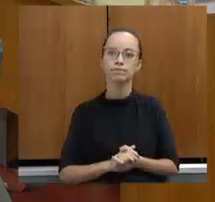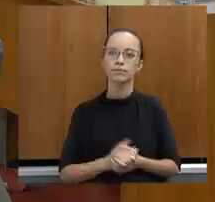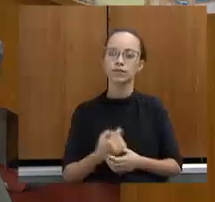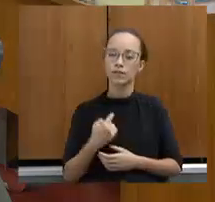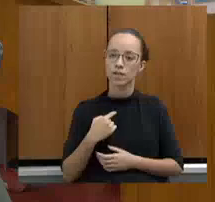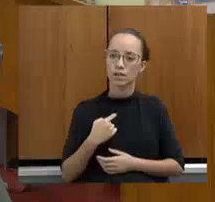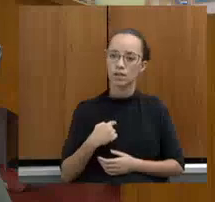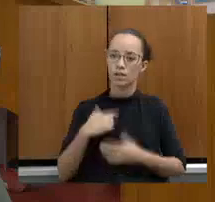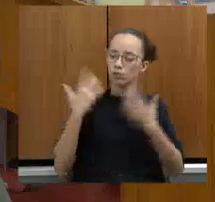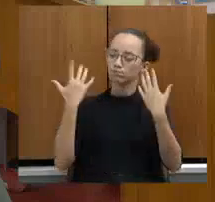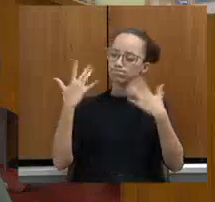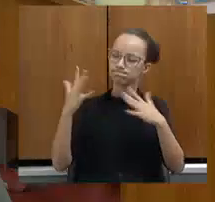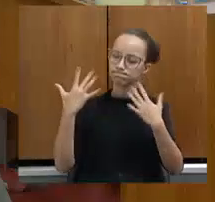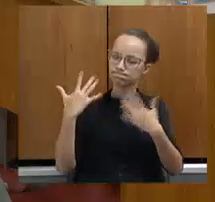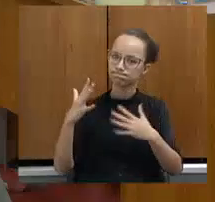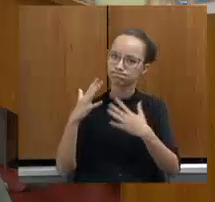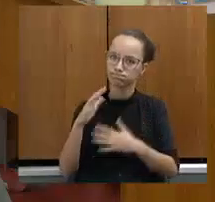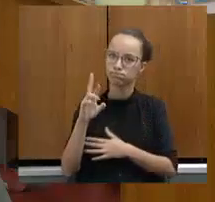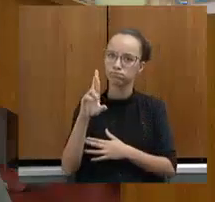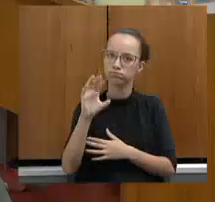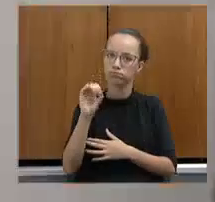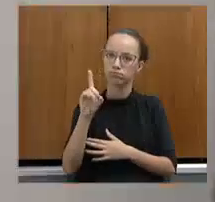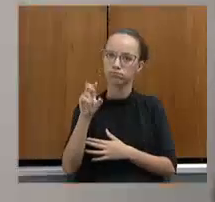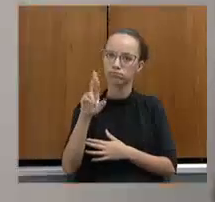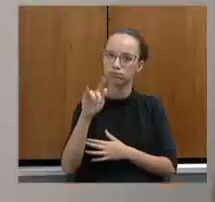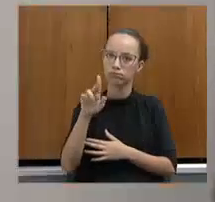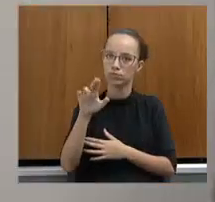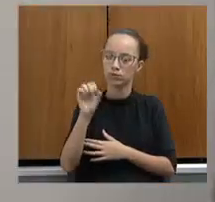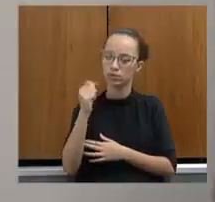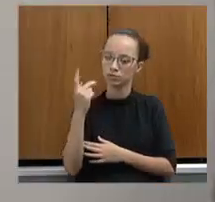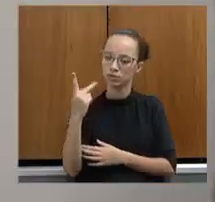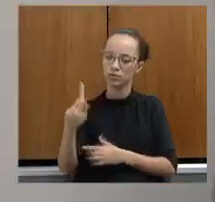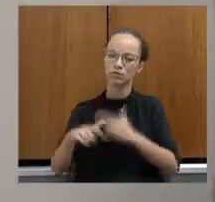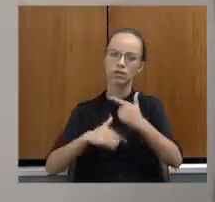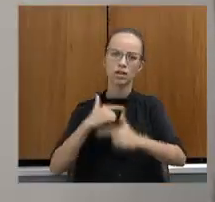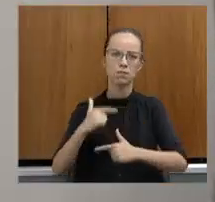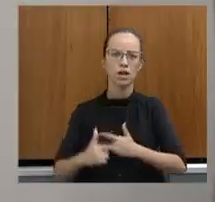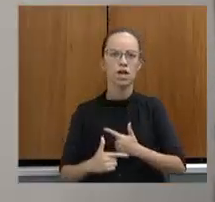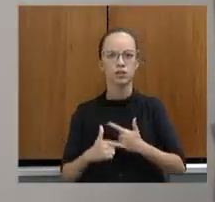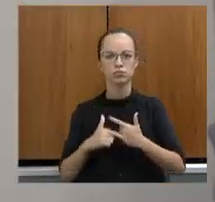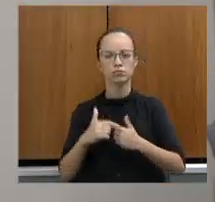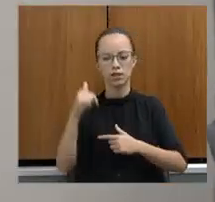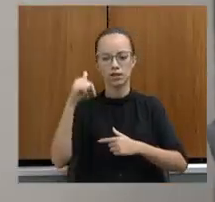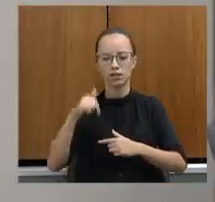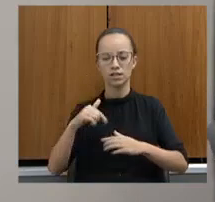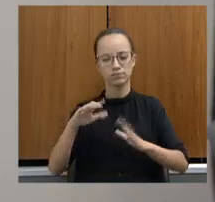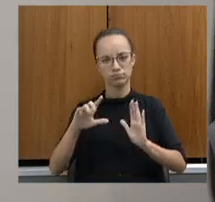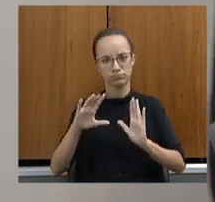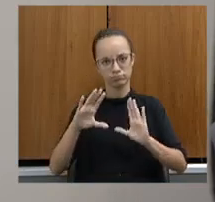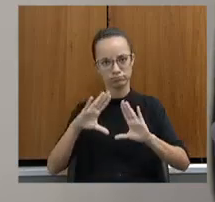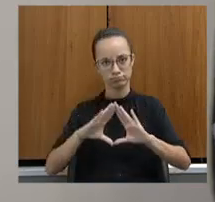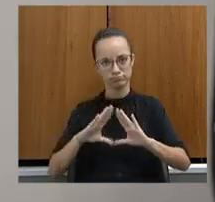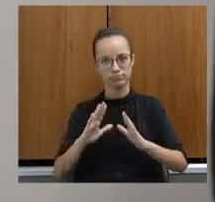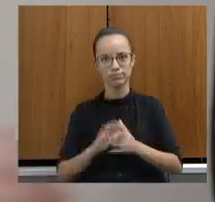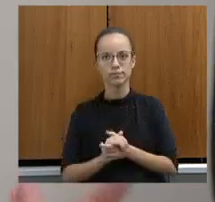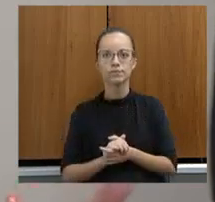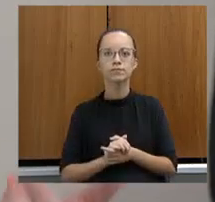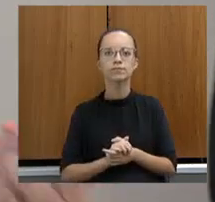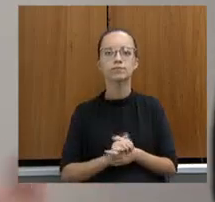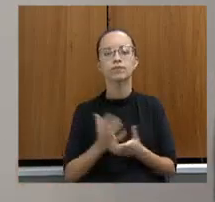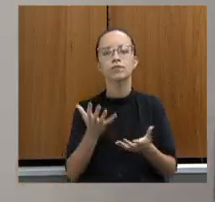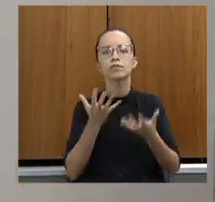deputados pelo seu trabalho pelo seu comprometimento com essa casa de leis eu quero